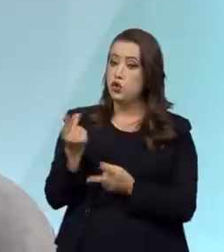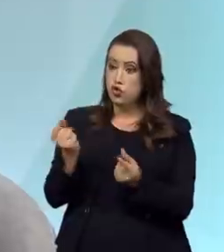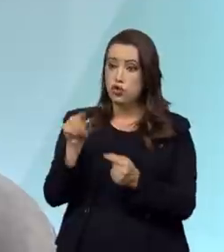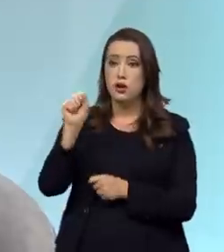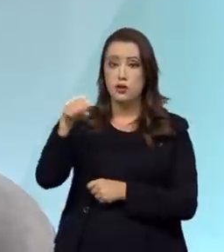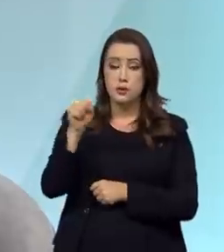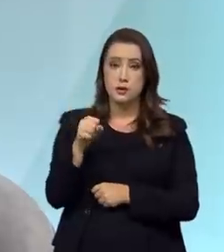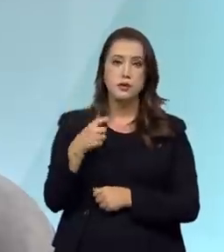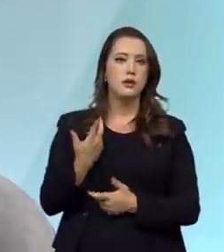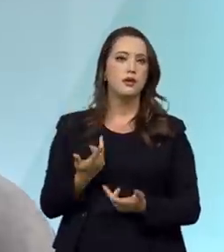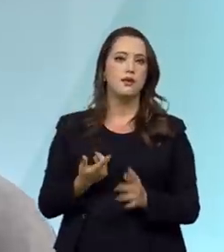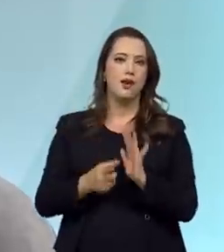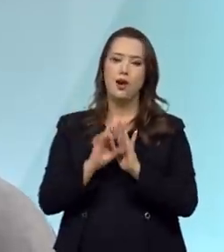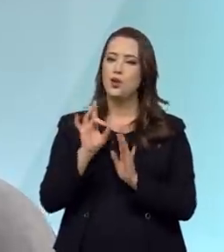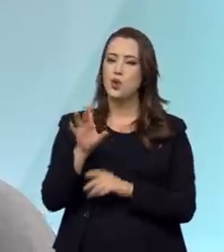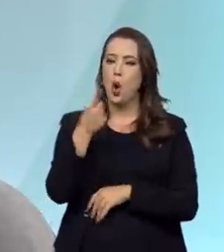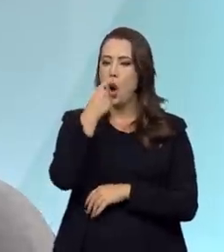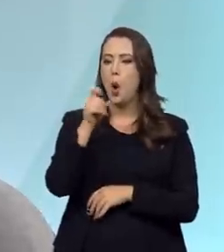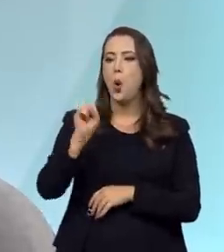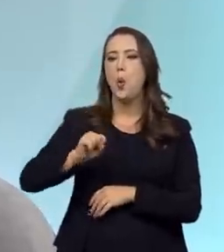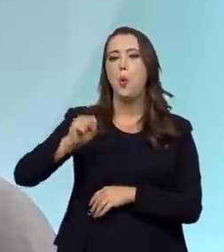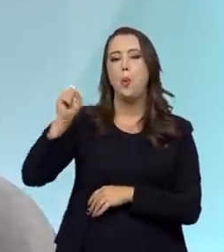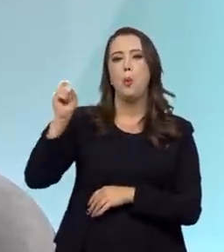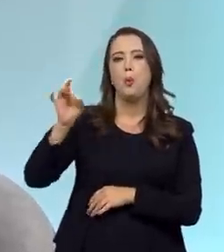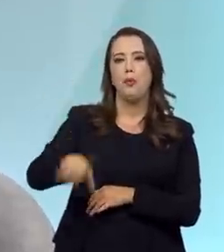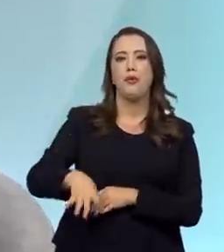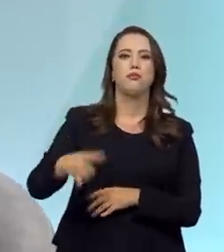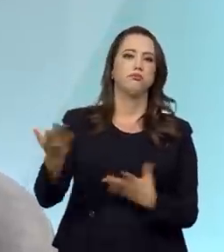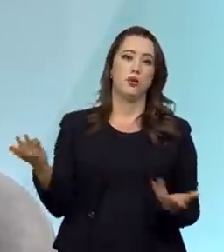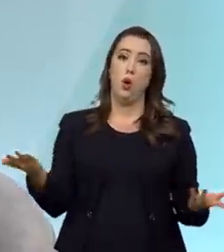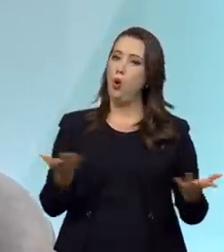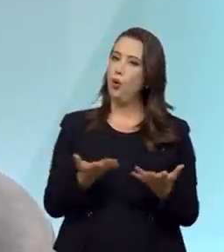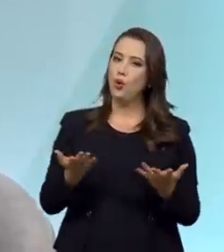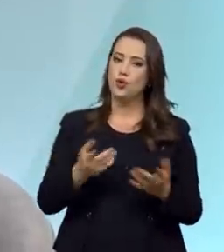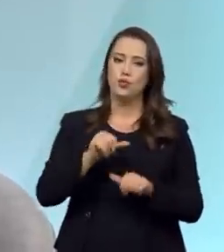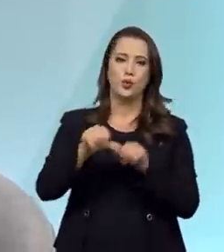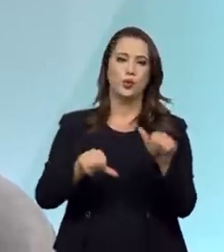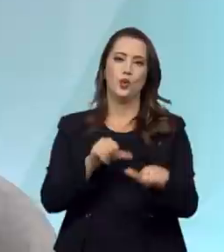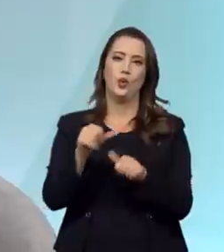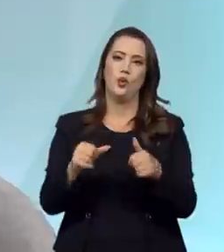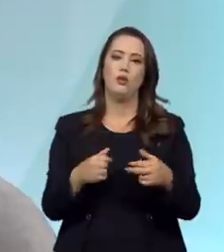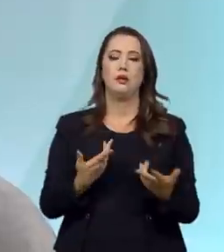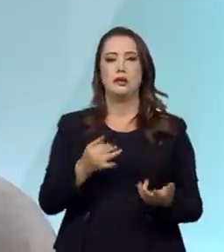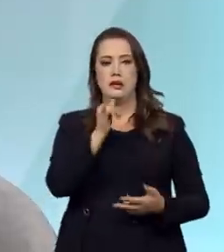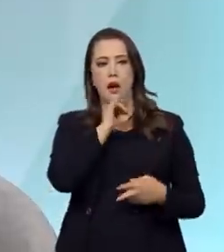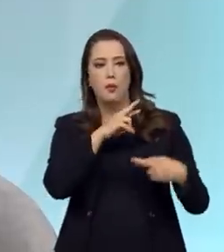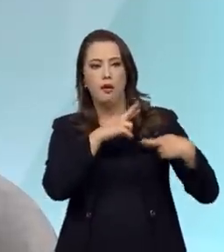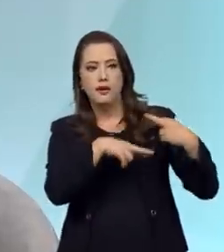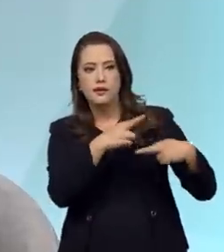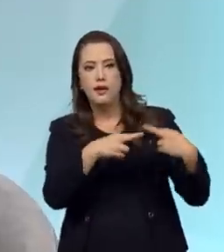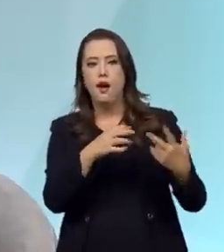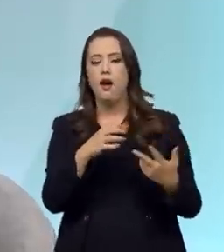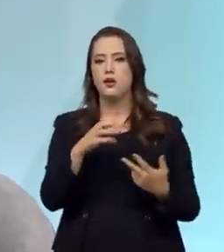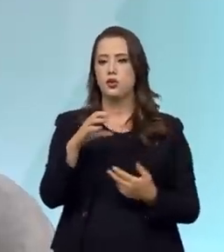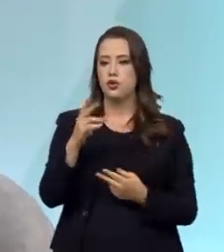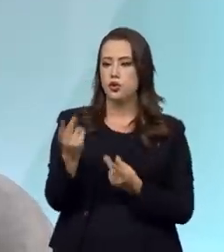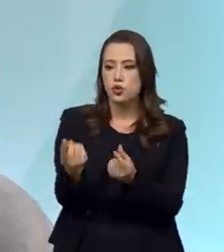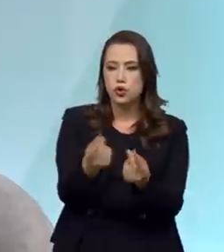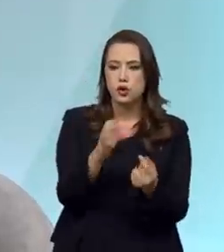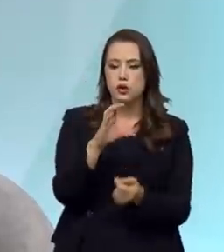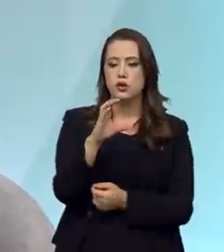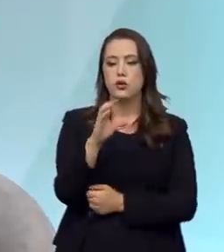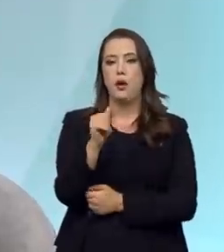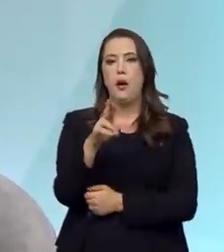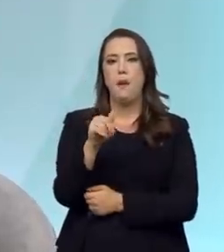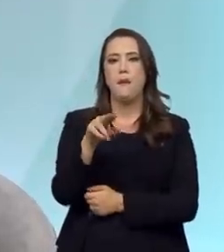ao que é polui o meio ambiente então reciclagem é crédito de de metano baseado na redução